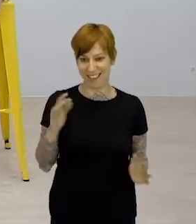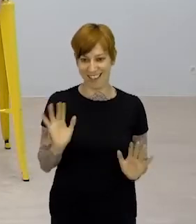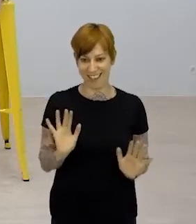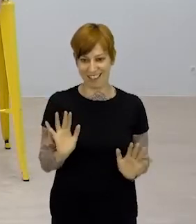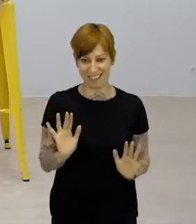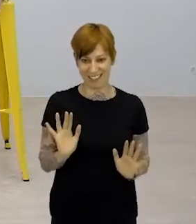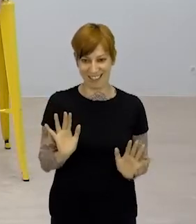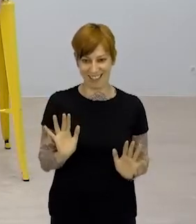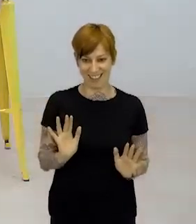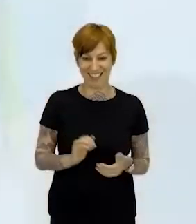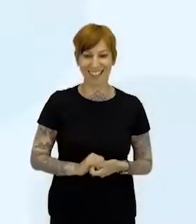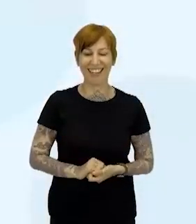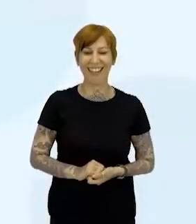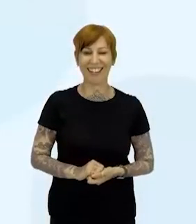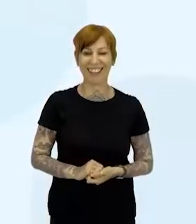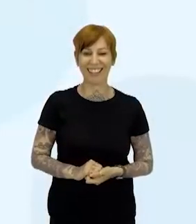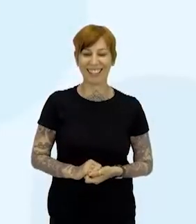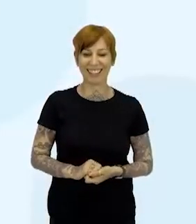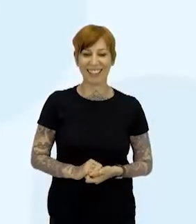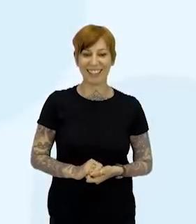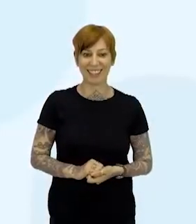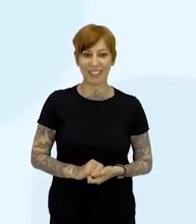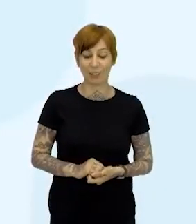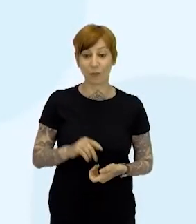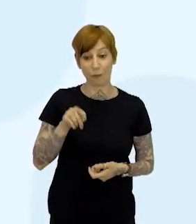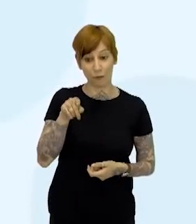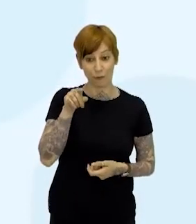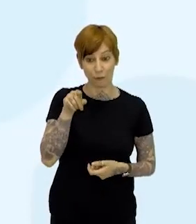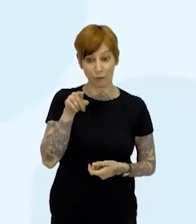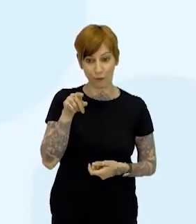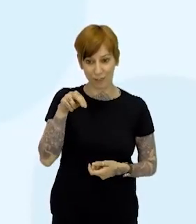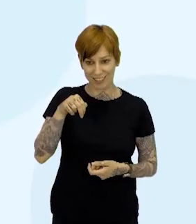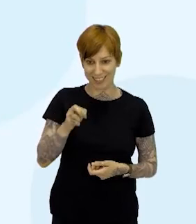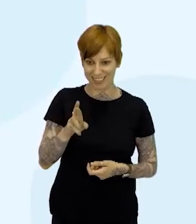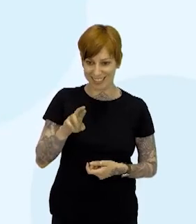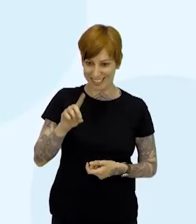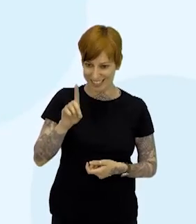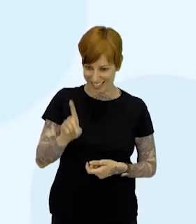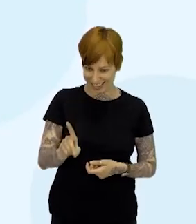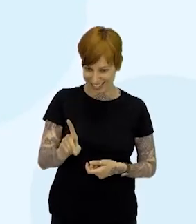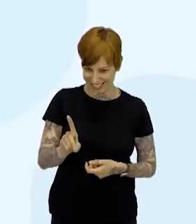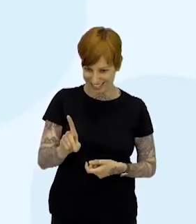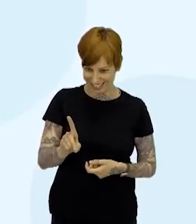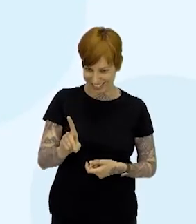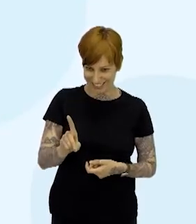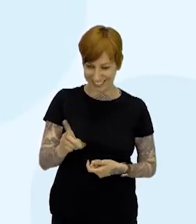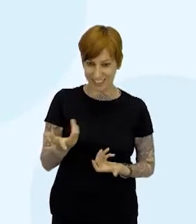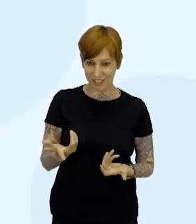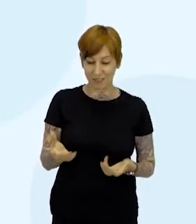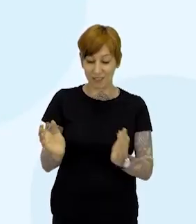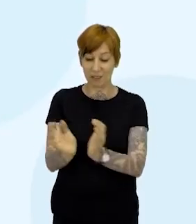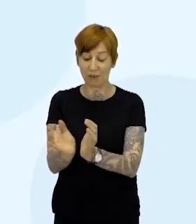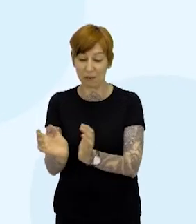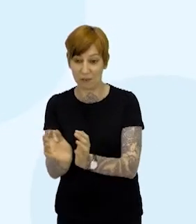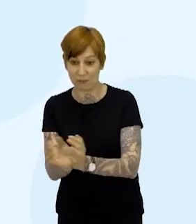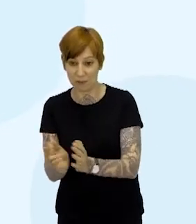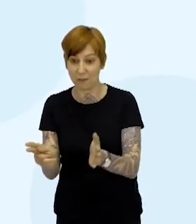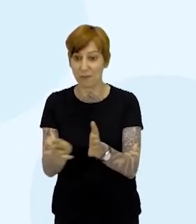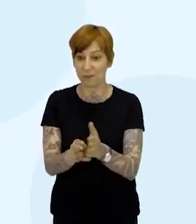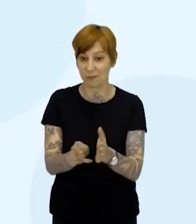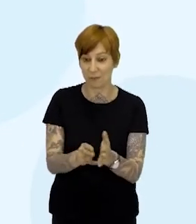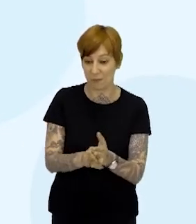eu sou cringe ainda. Então, vamos lá. Você que é nerd. Normalmente, quando você está num grupo geek, os hábitos